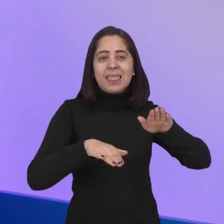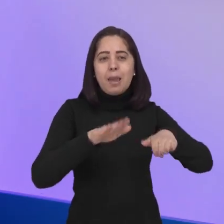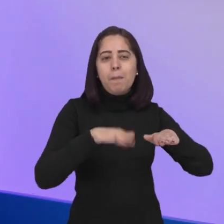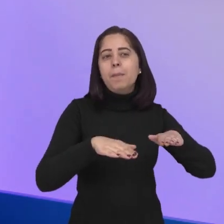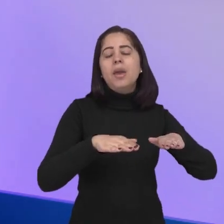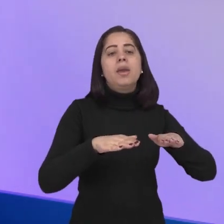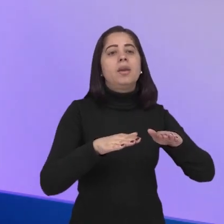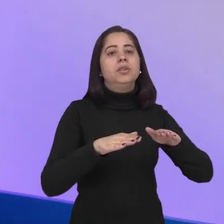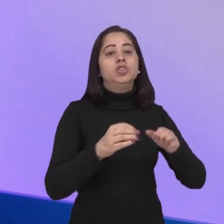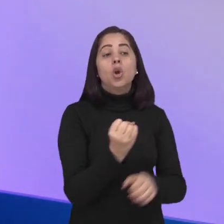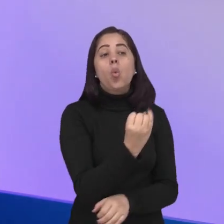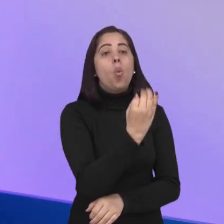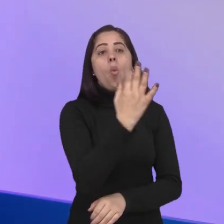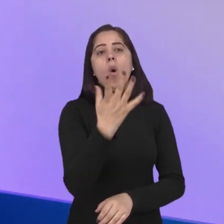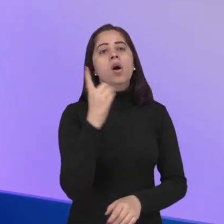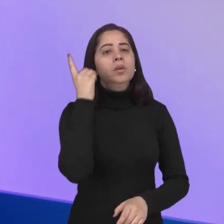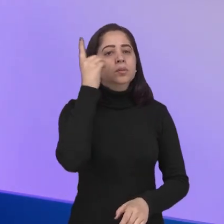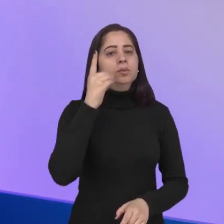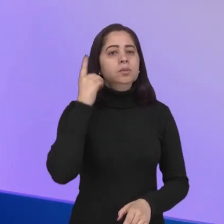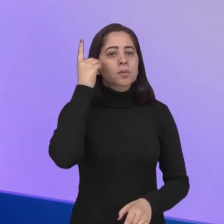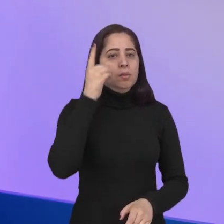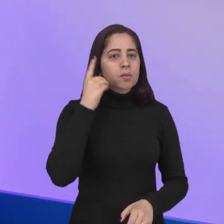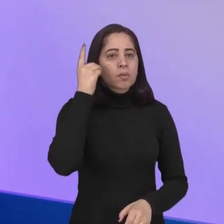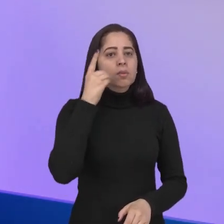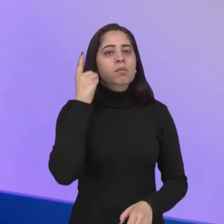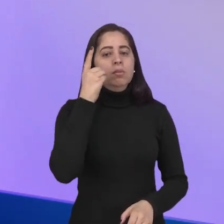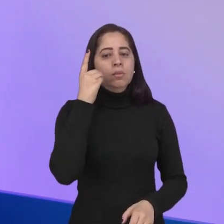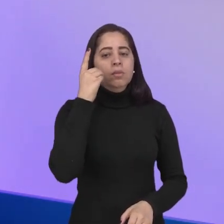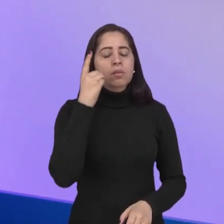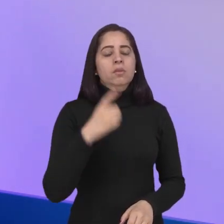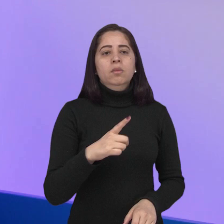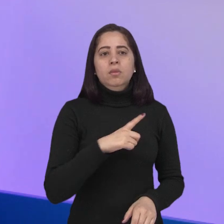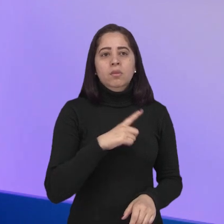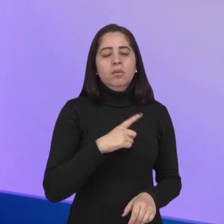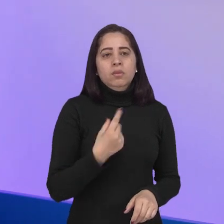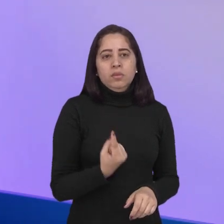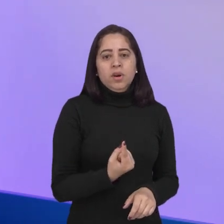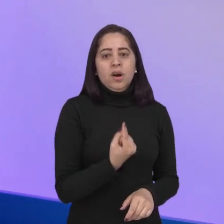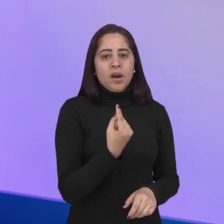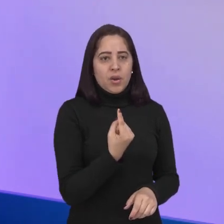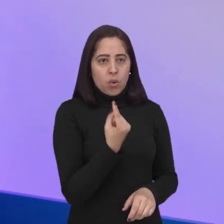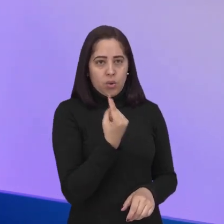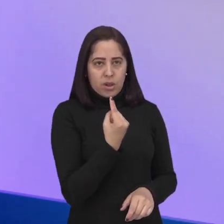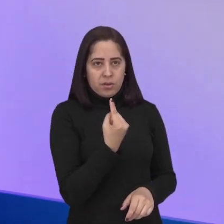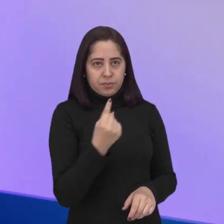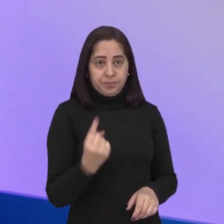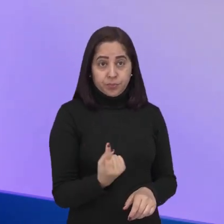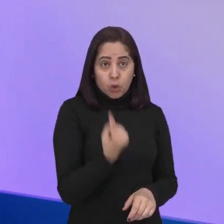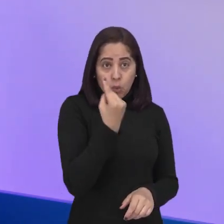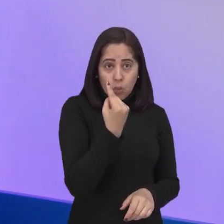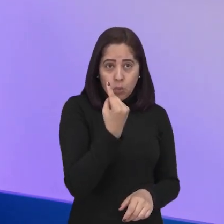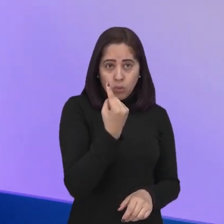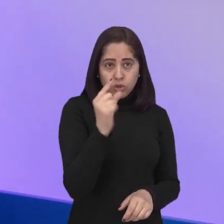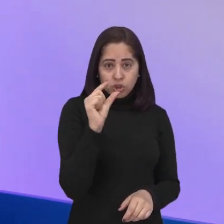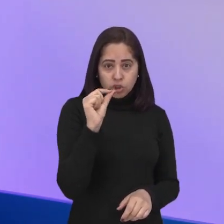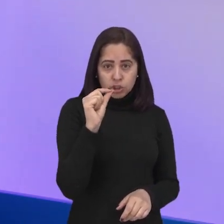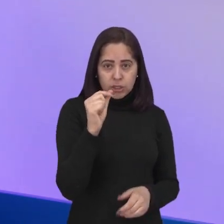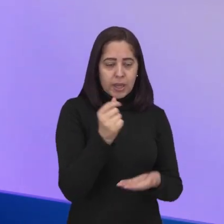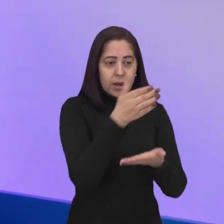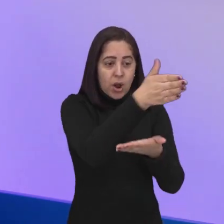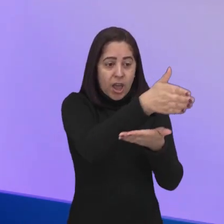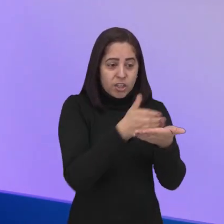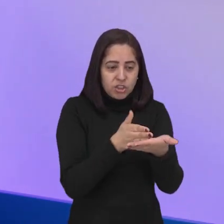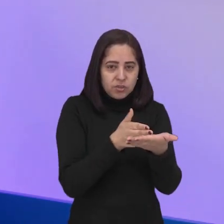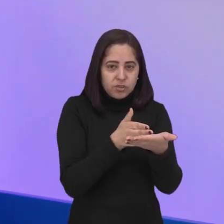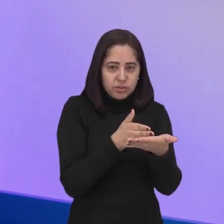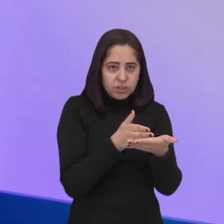deputados federais de cada partido. Existe uma porcentagem minoritária que é dividida entre todos, mas o grosso do dinheiro